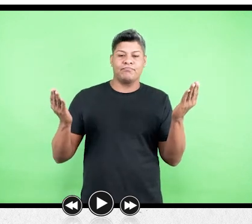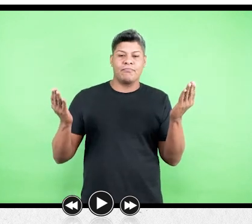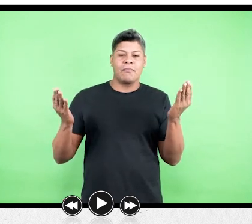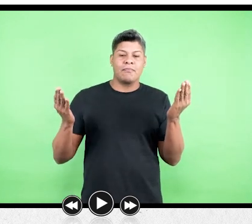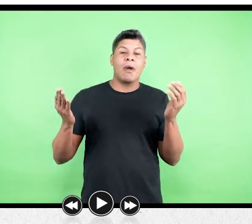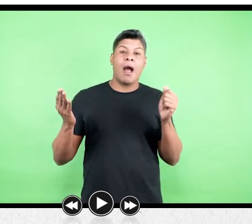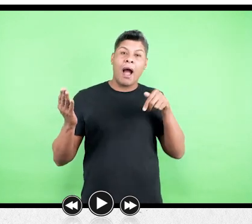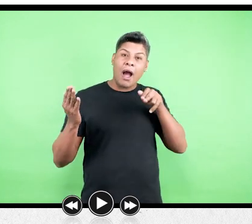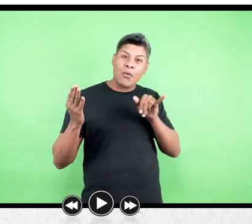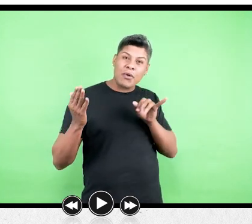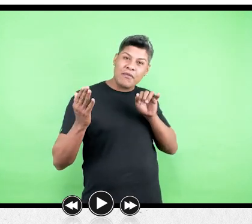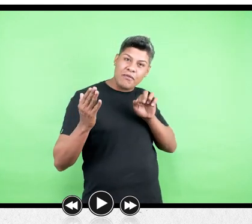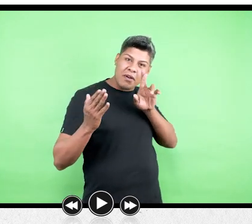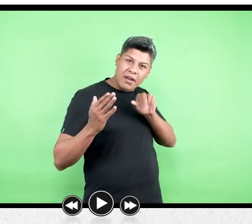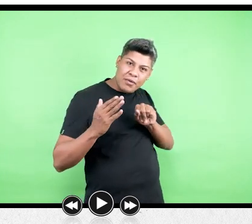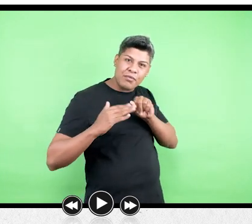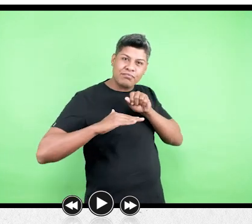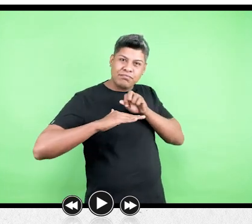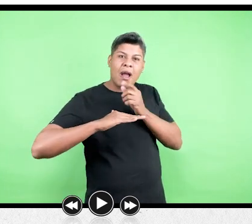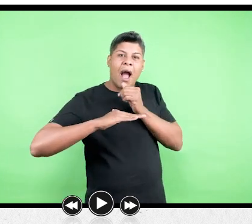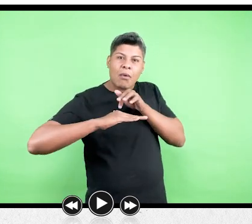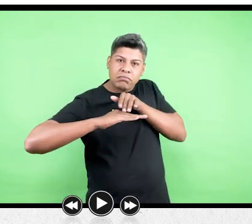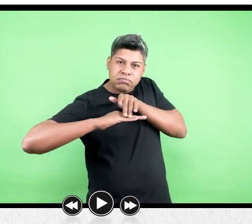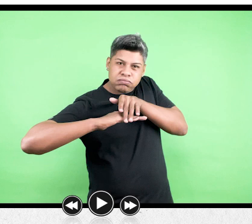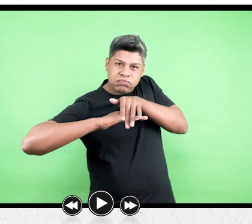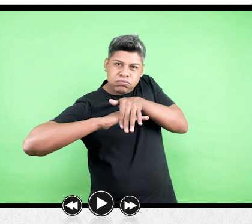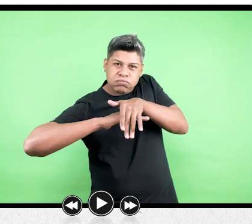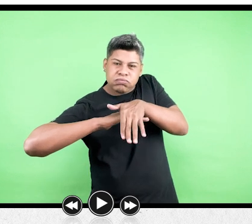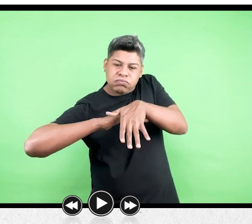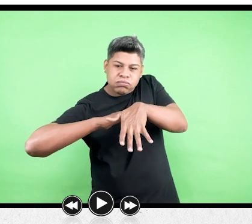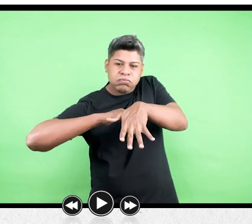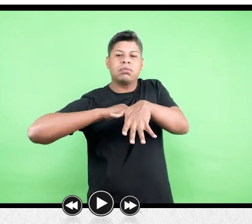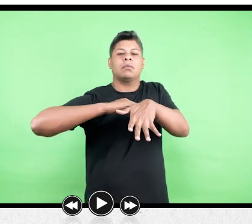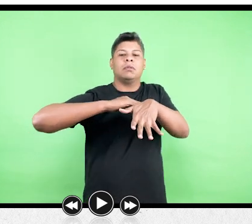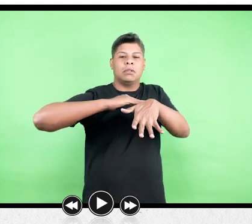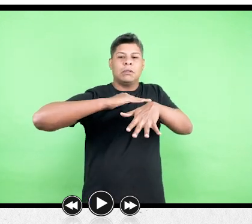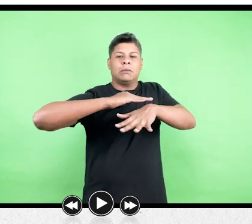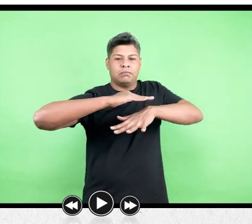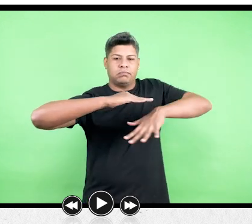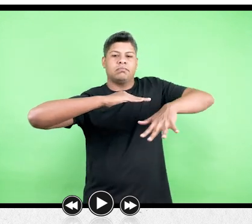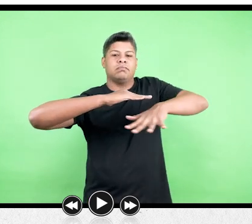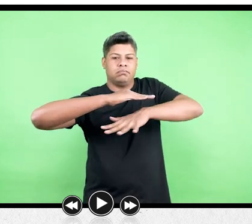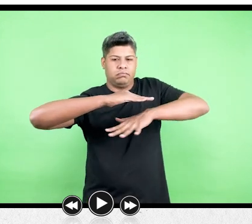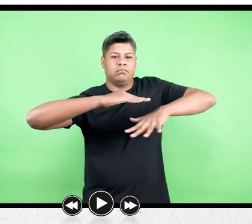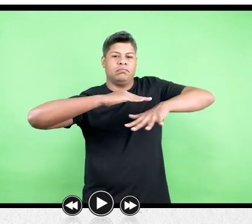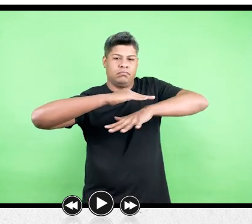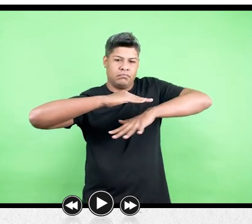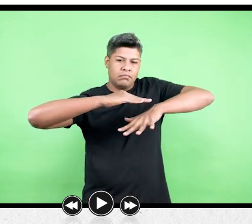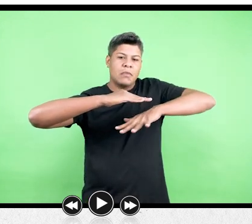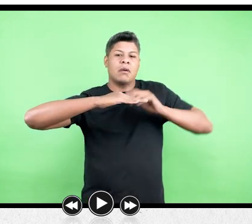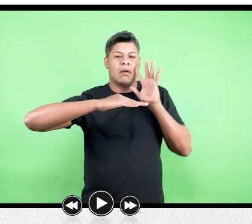raso vai fornecendo água por descarga lateral para essa corrente de fluxo, que